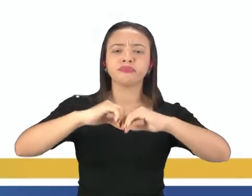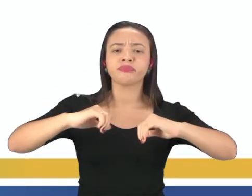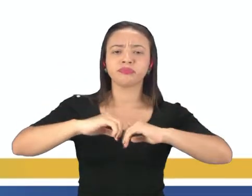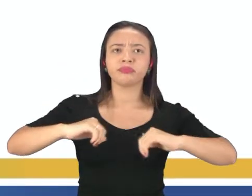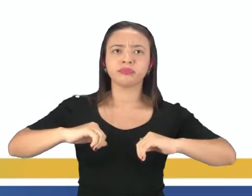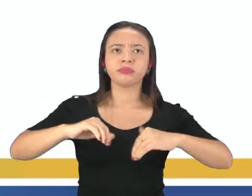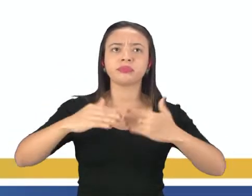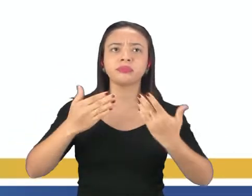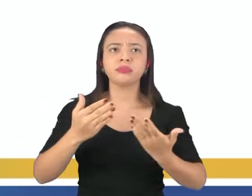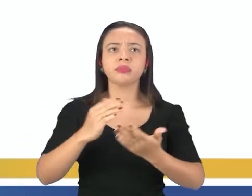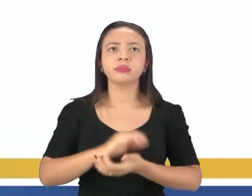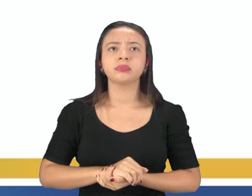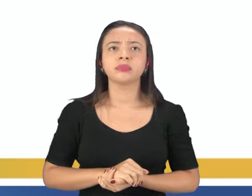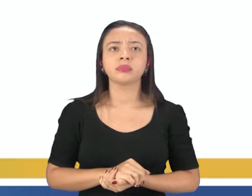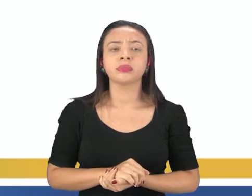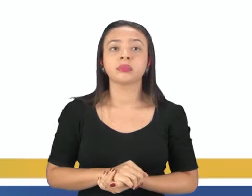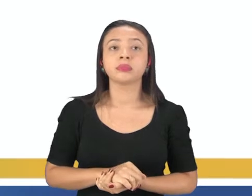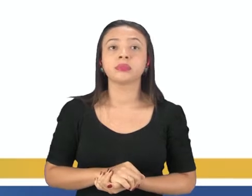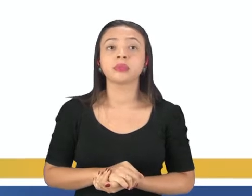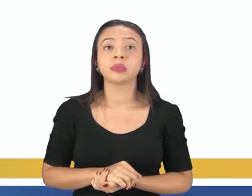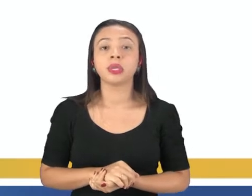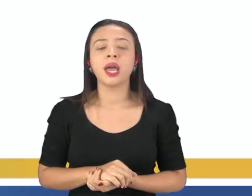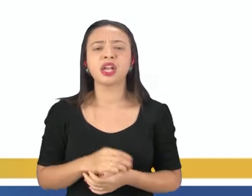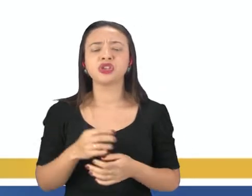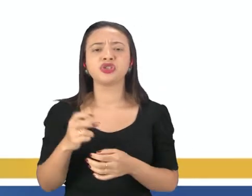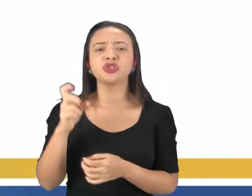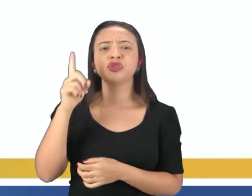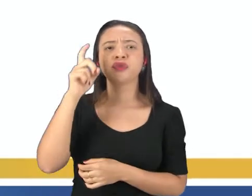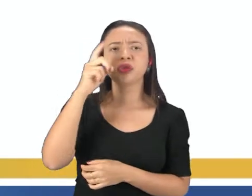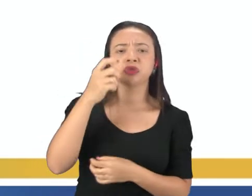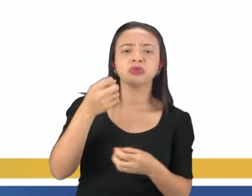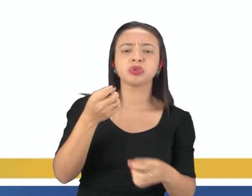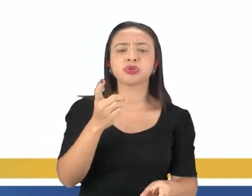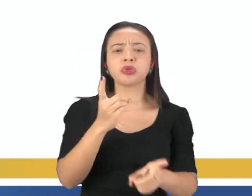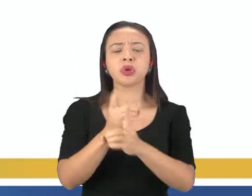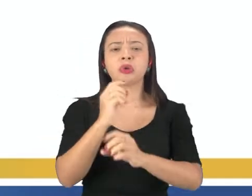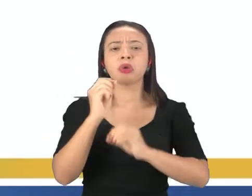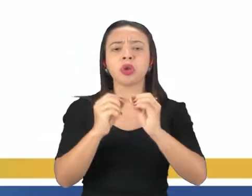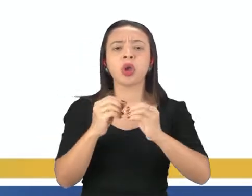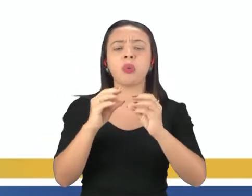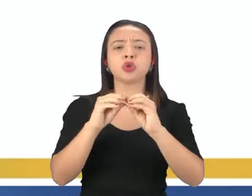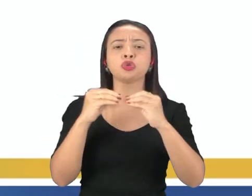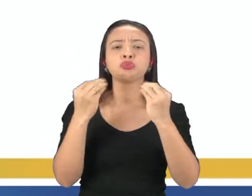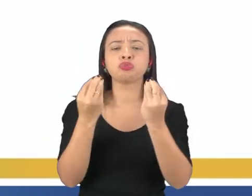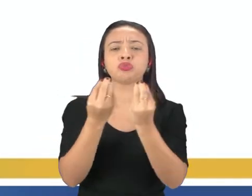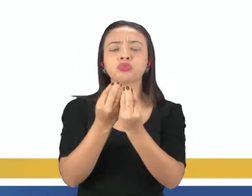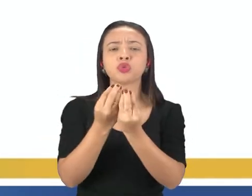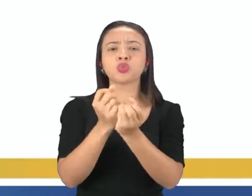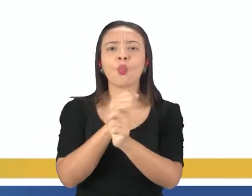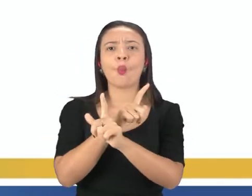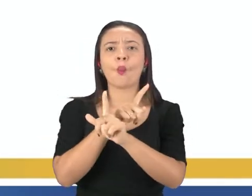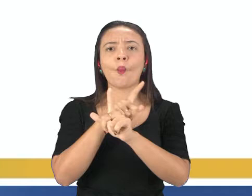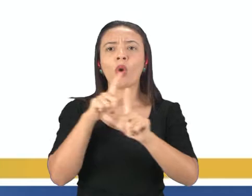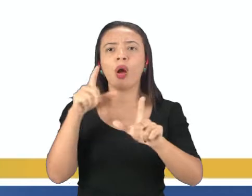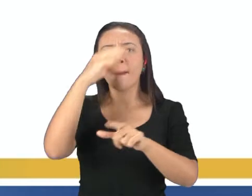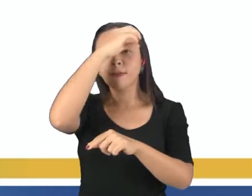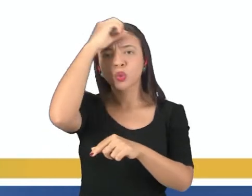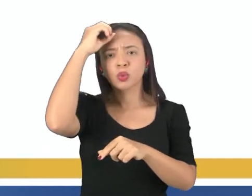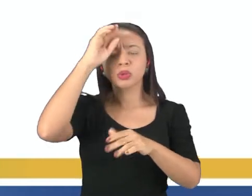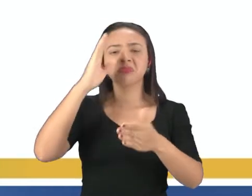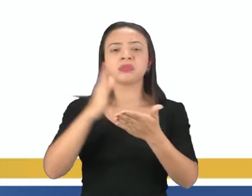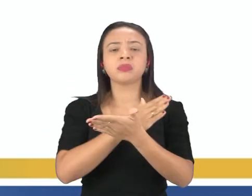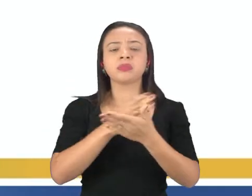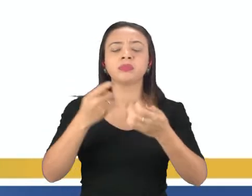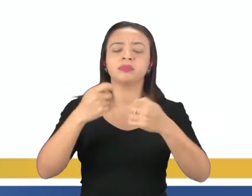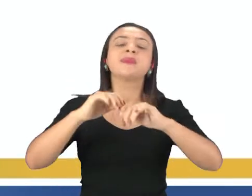vimos aí na última aula que é muito raro você encontrar uma substância pura na natureza. Então, às vezes, você pode precisar